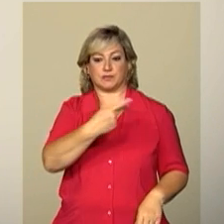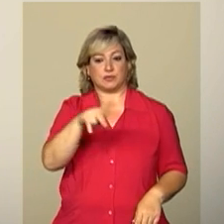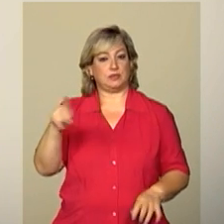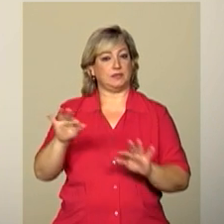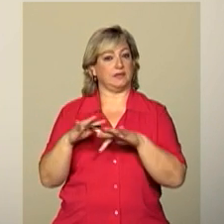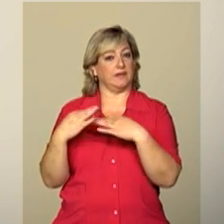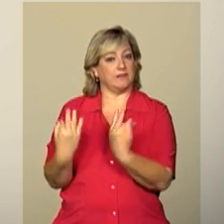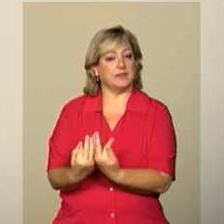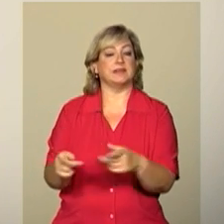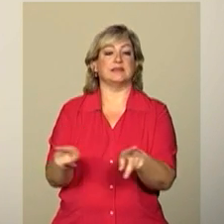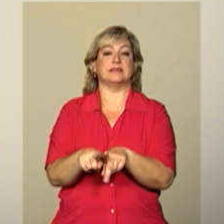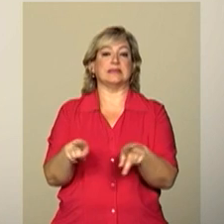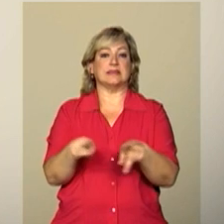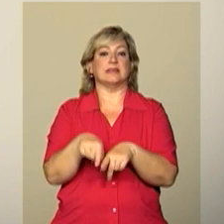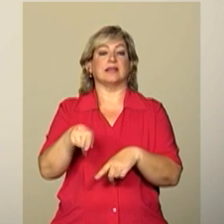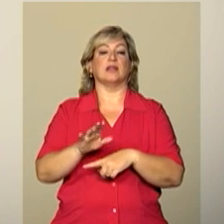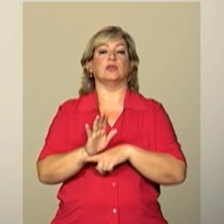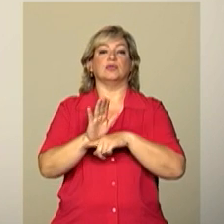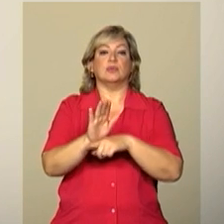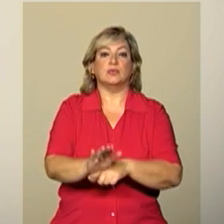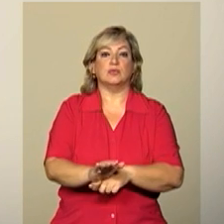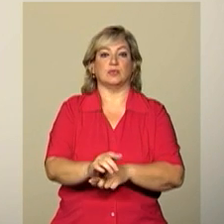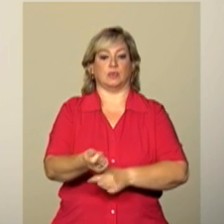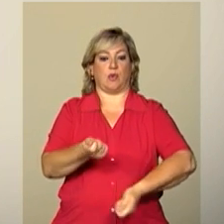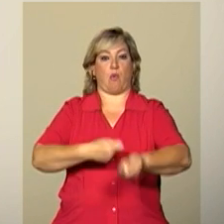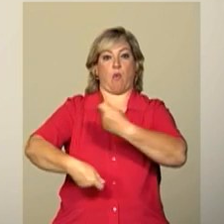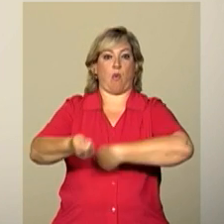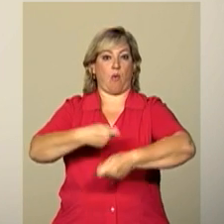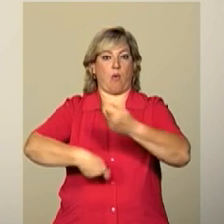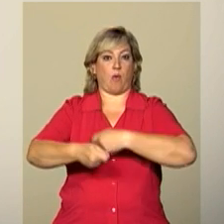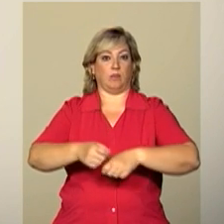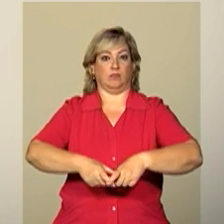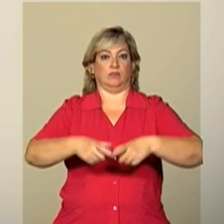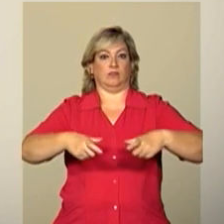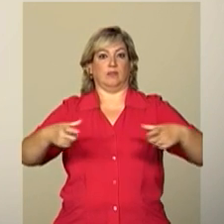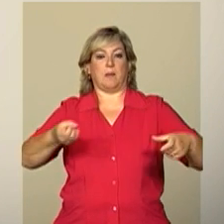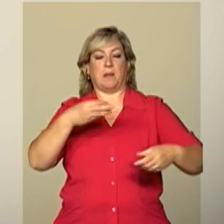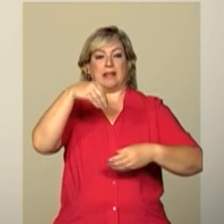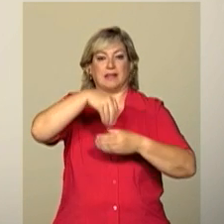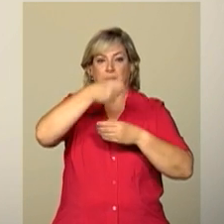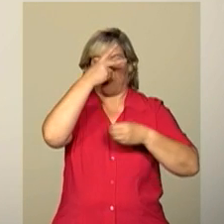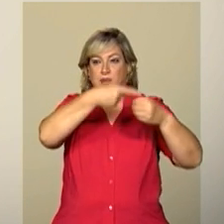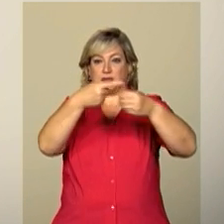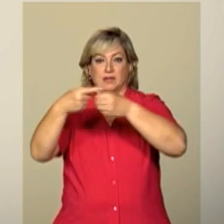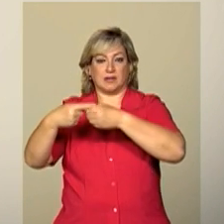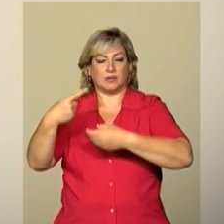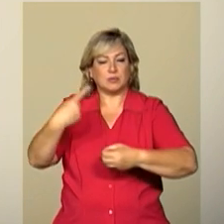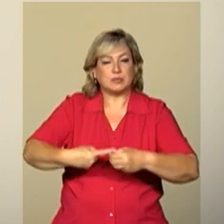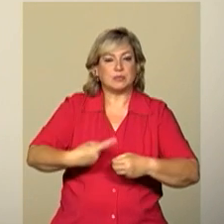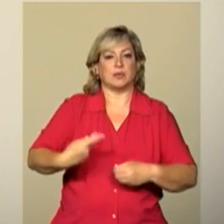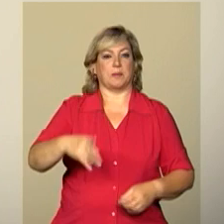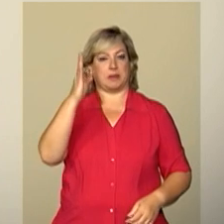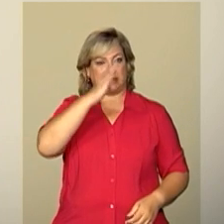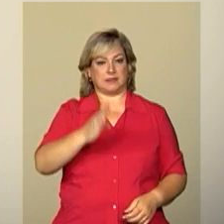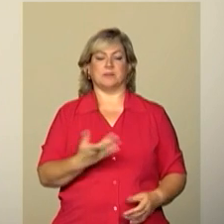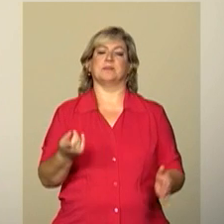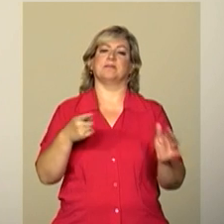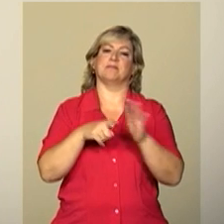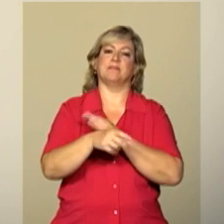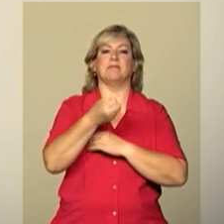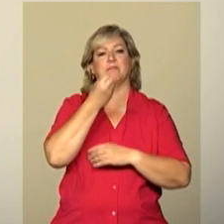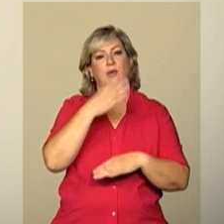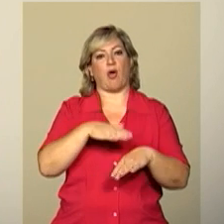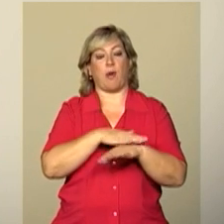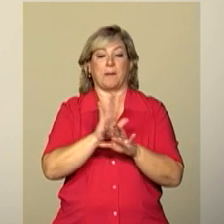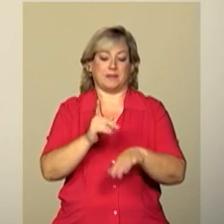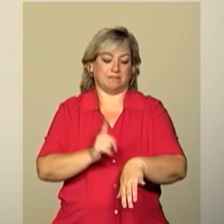famílias e isso também fará girar a roda da economia nos municípios do interior do Brasil presidenta a conversa está boa